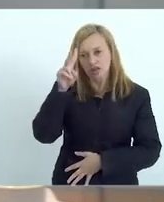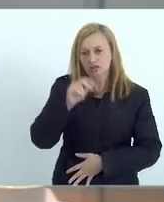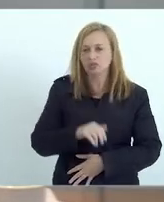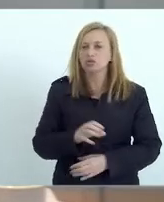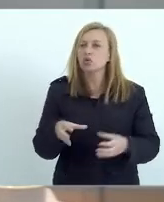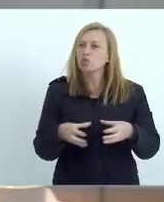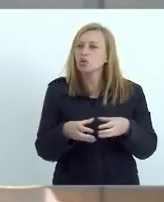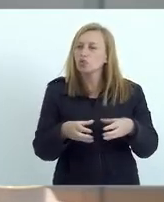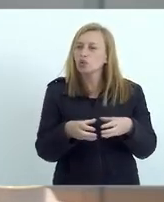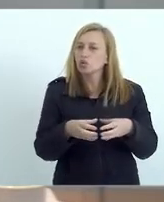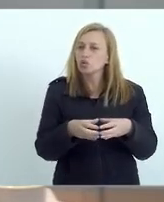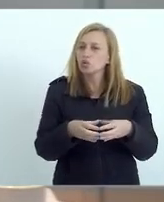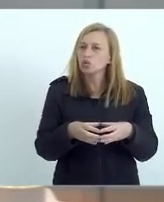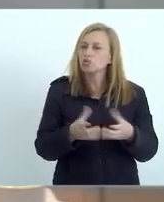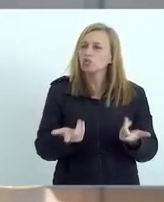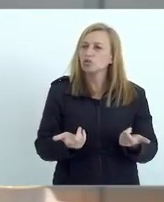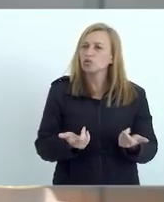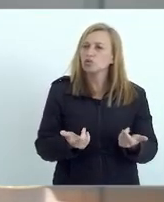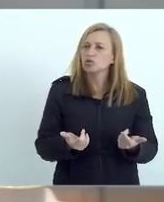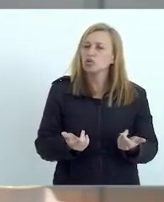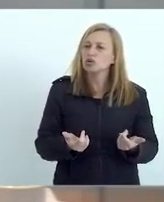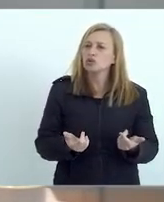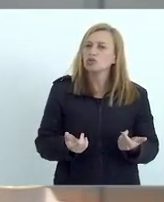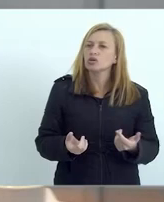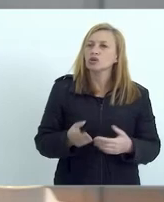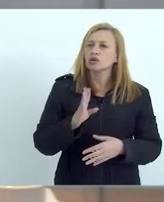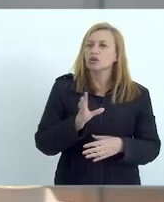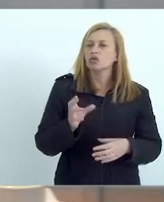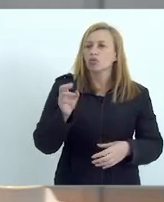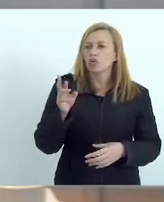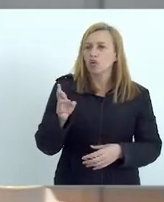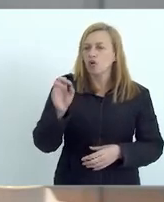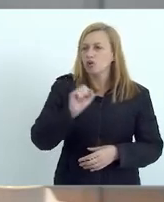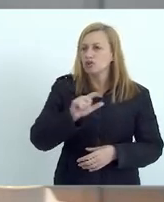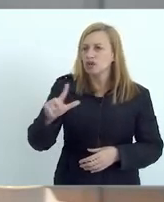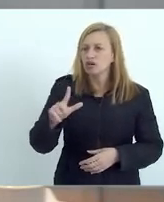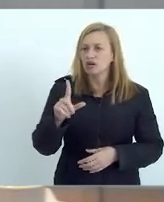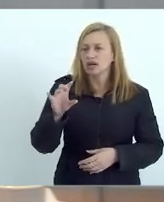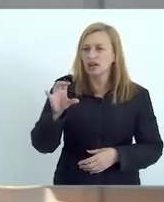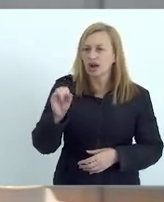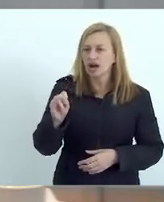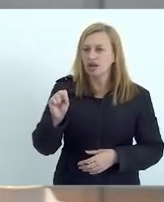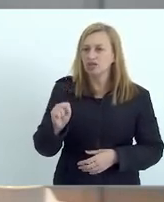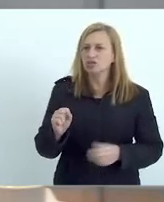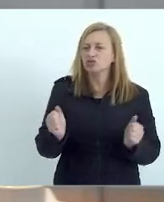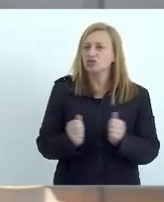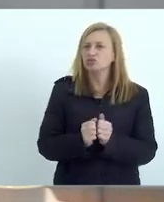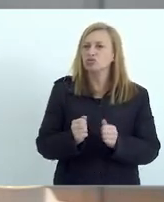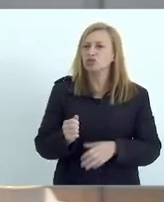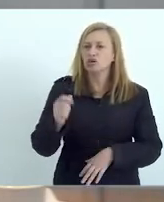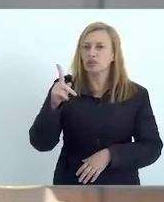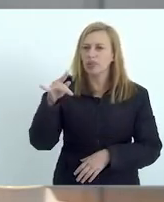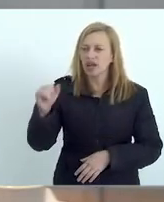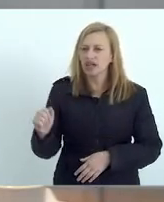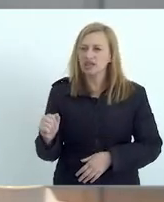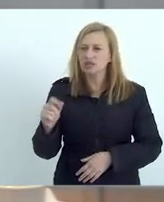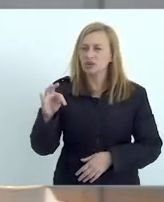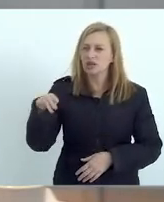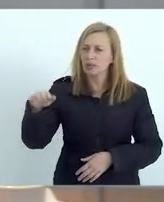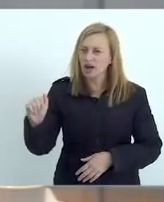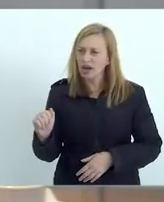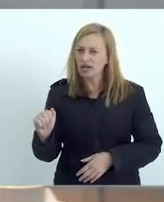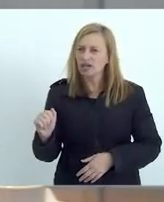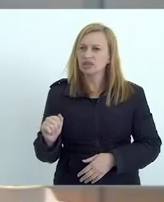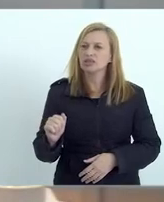que um grupo da comissão também Coronel Carla é teve comigo no Palácio Guanabara recentemente e a gente abre uma